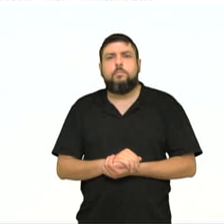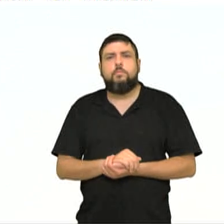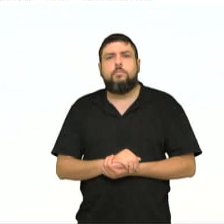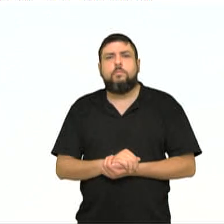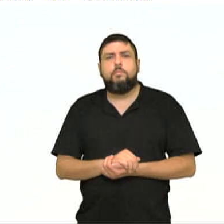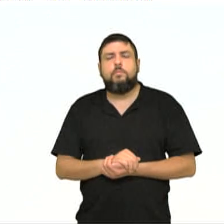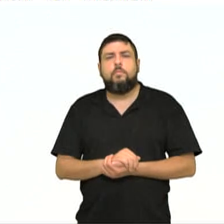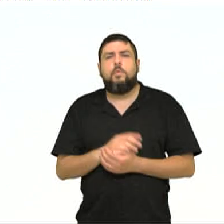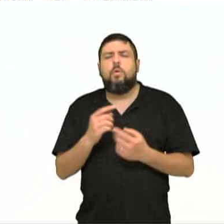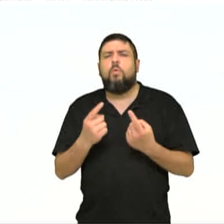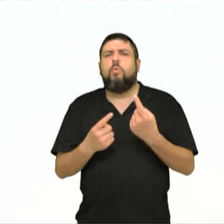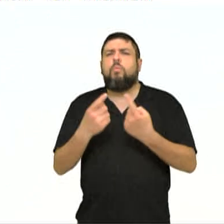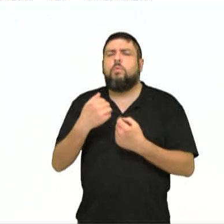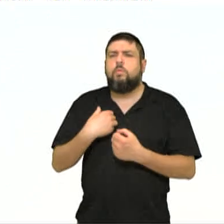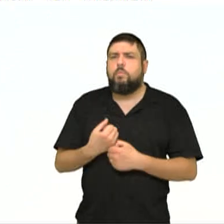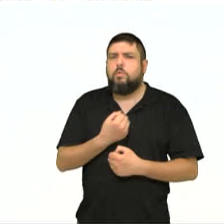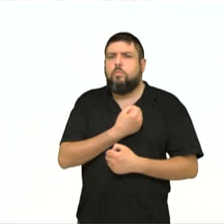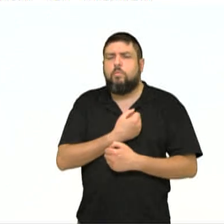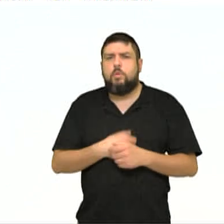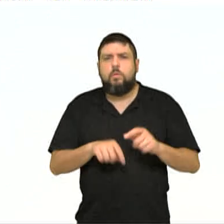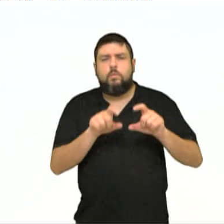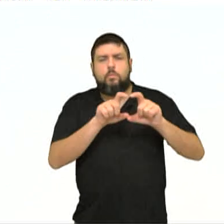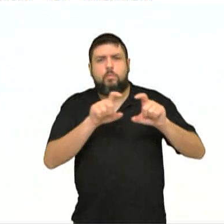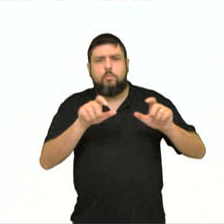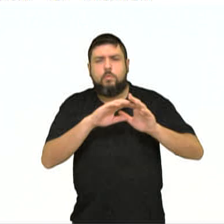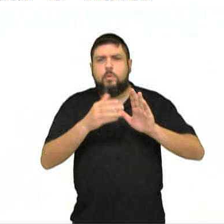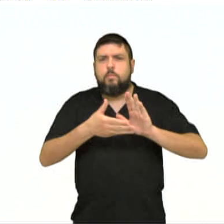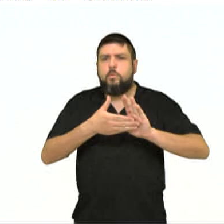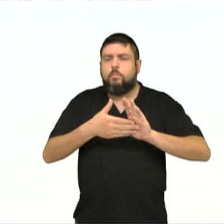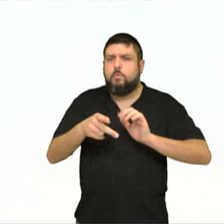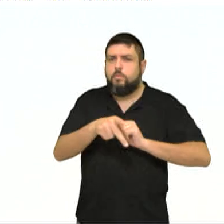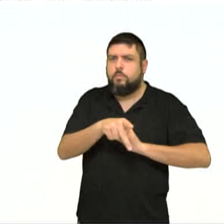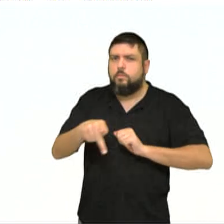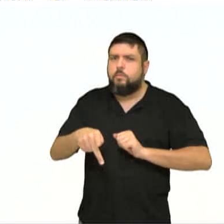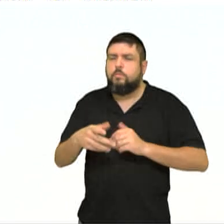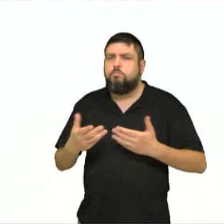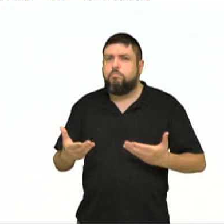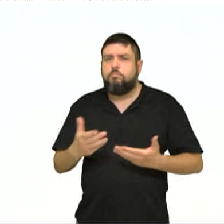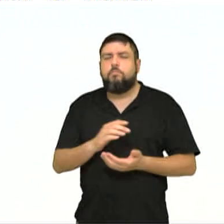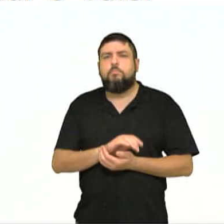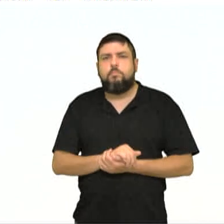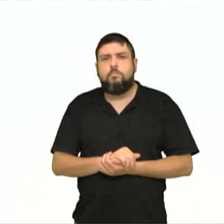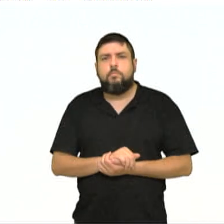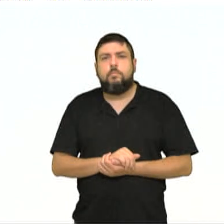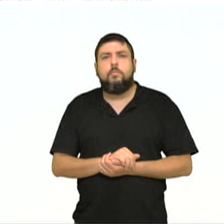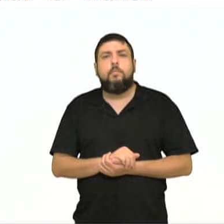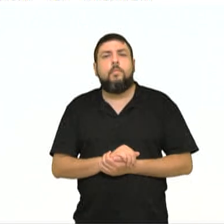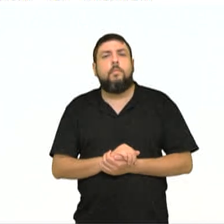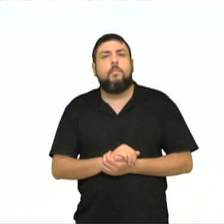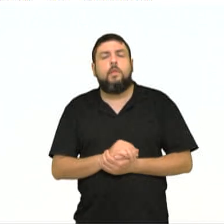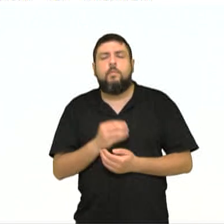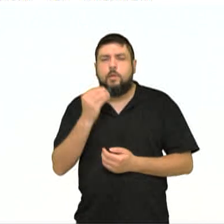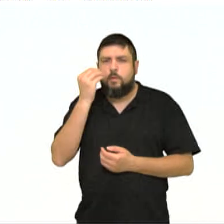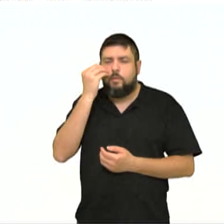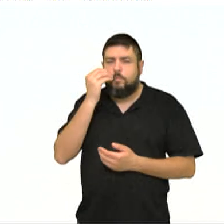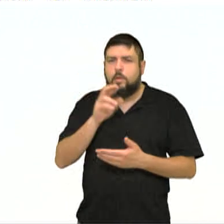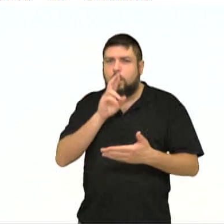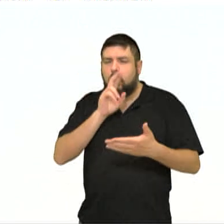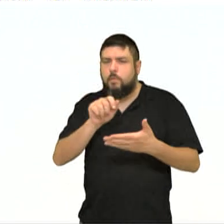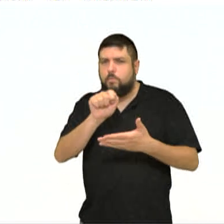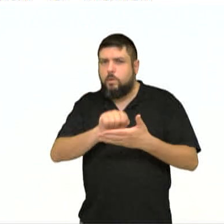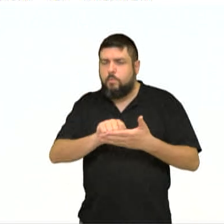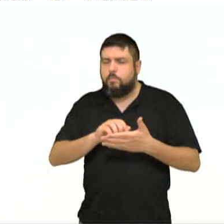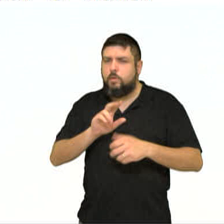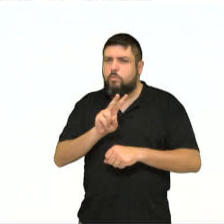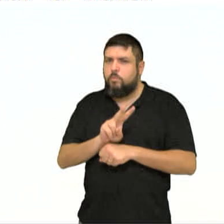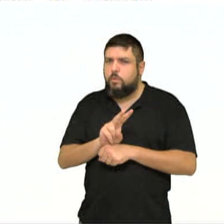importante. Qual é o valor numérico da expressão proposta pela professora? Pelo professor de matemática? E aí, resolve com cuidado,